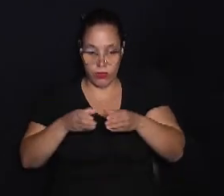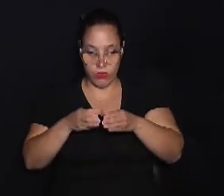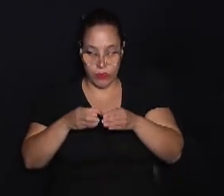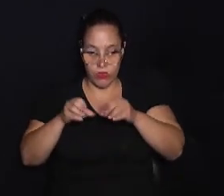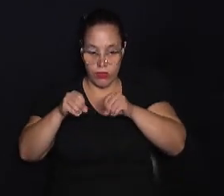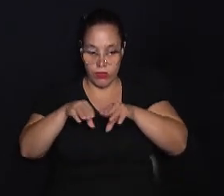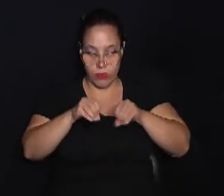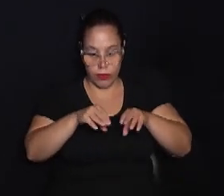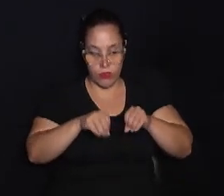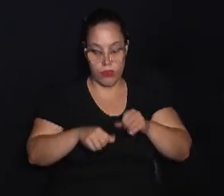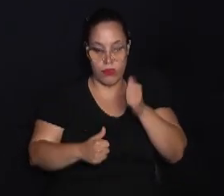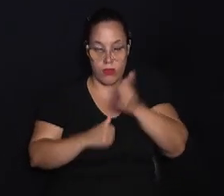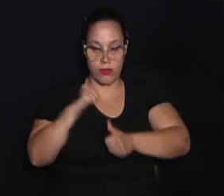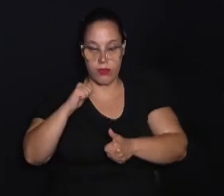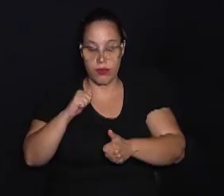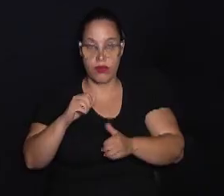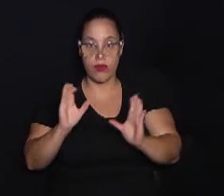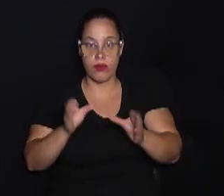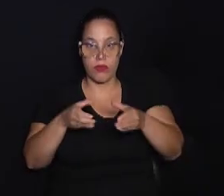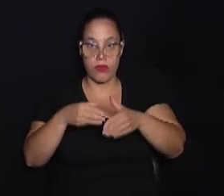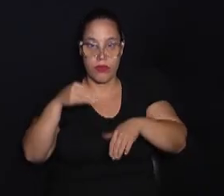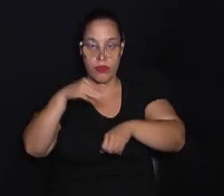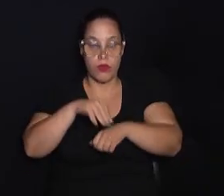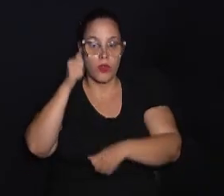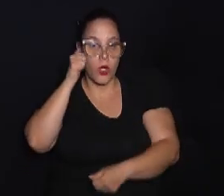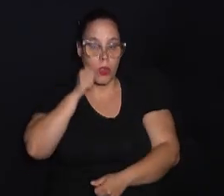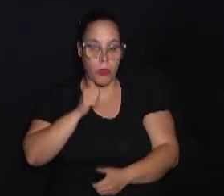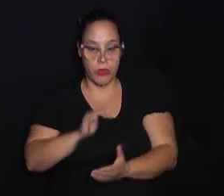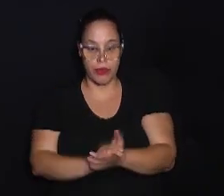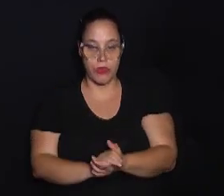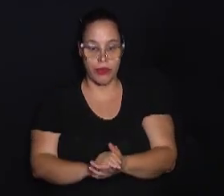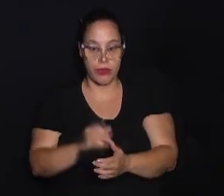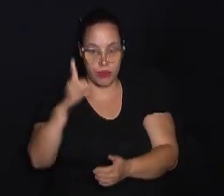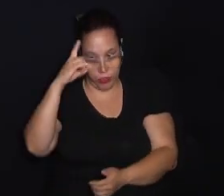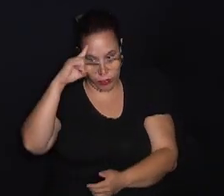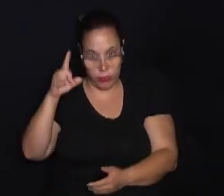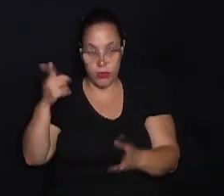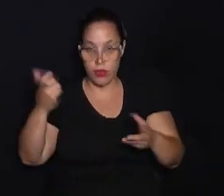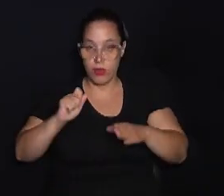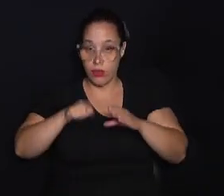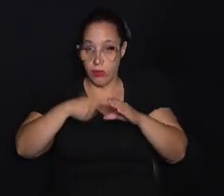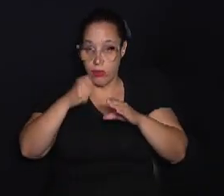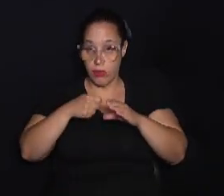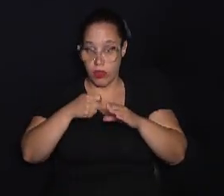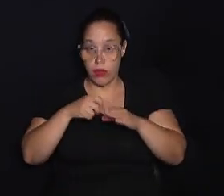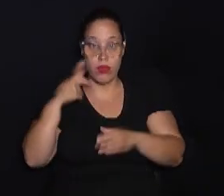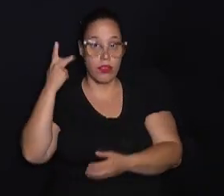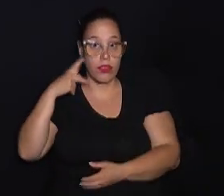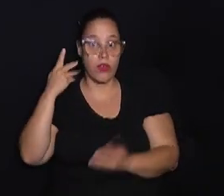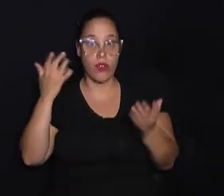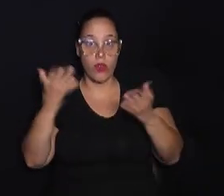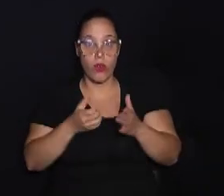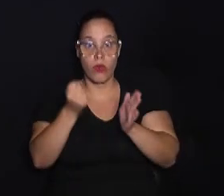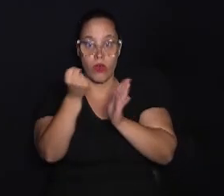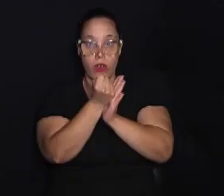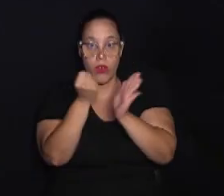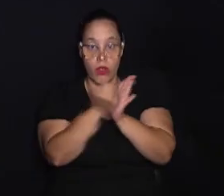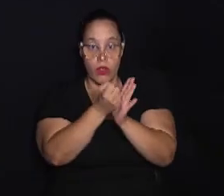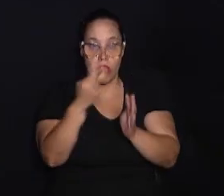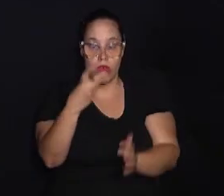e Esporte e também membro da Comissão da Mulher. E até a data desta gravação, a parlamentar já protocolou